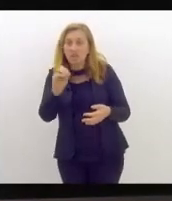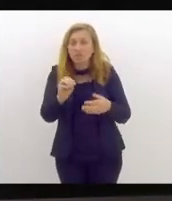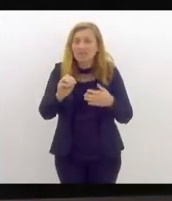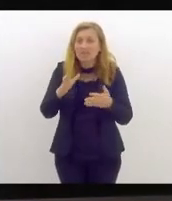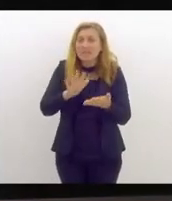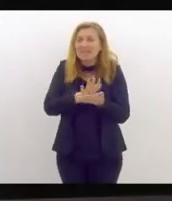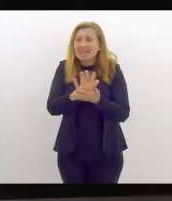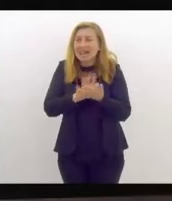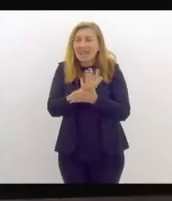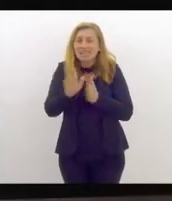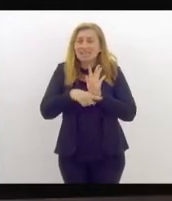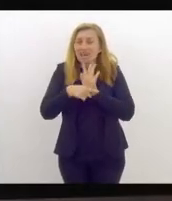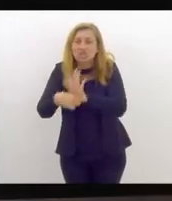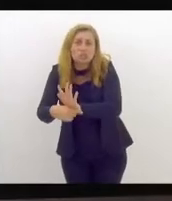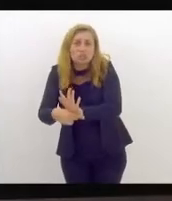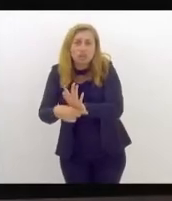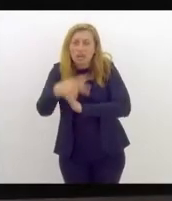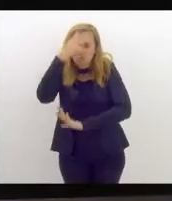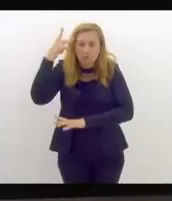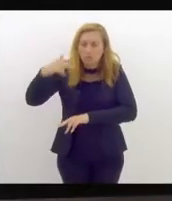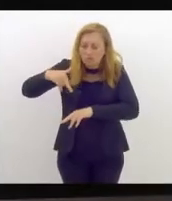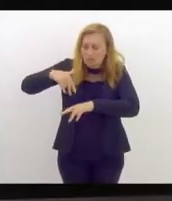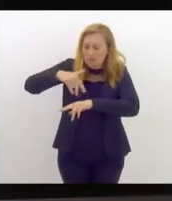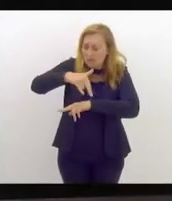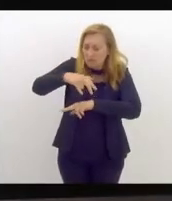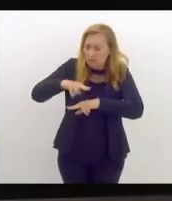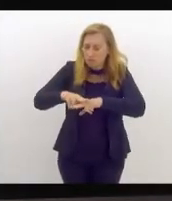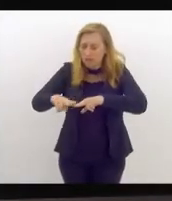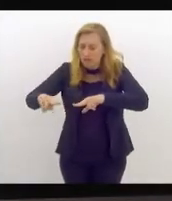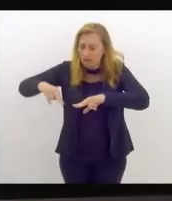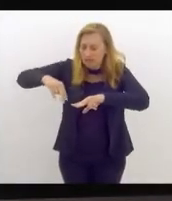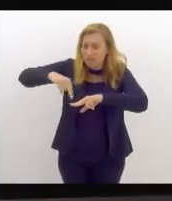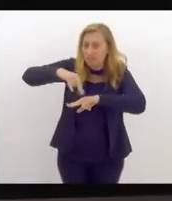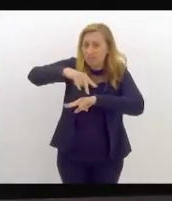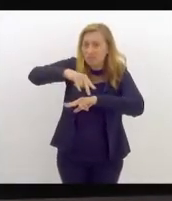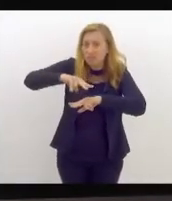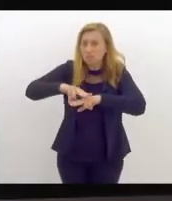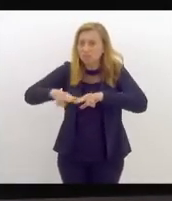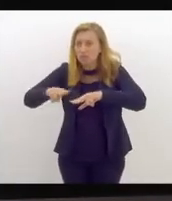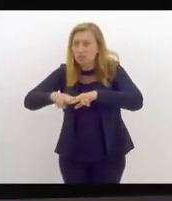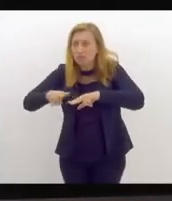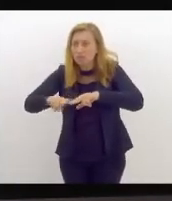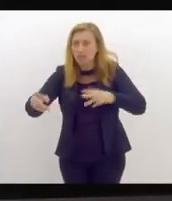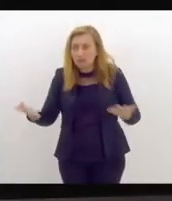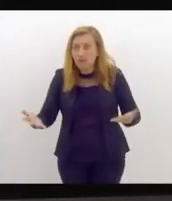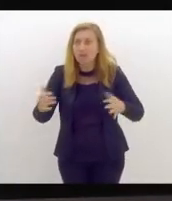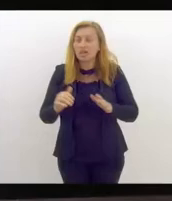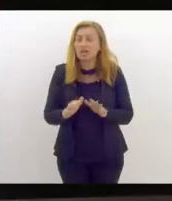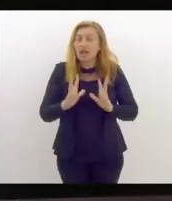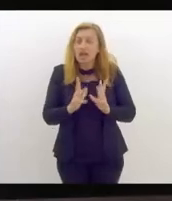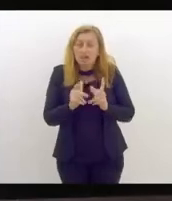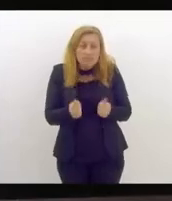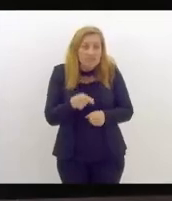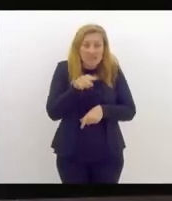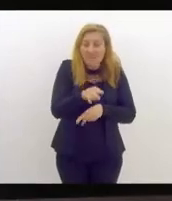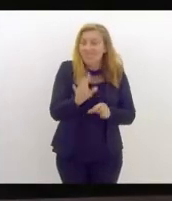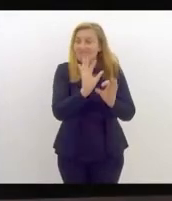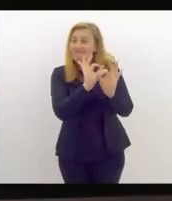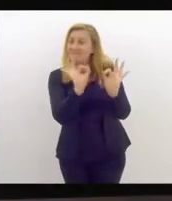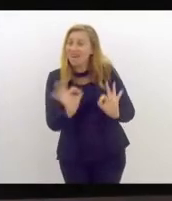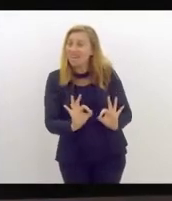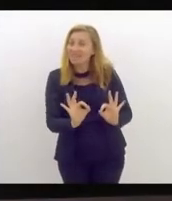e caminhando na linha férrea aquela questão que ele sempre coloca das canaletas limpeza não foi feito